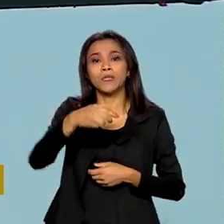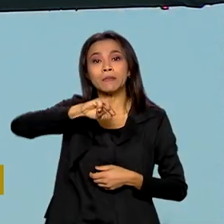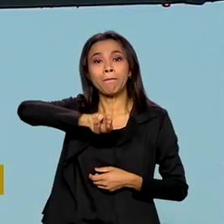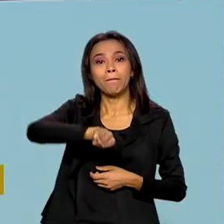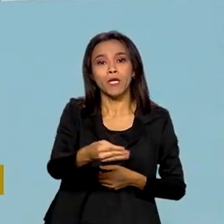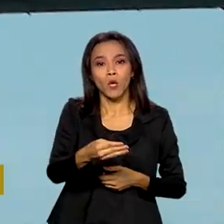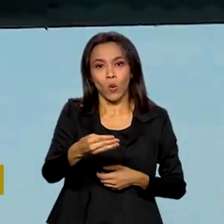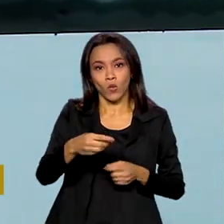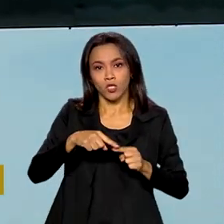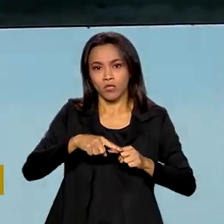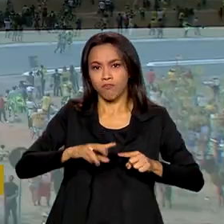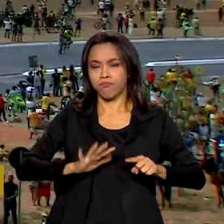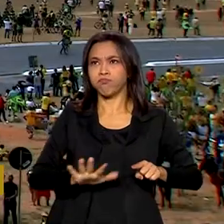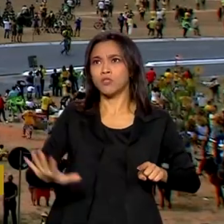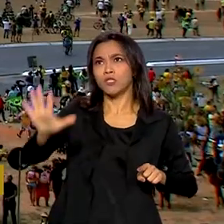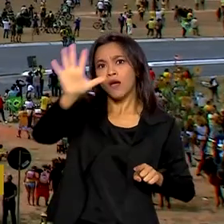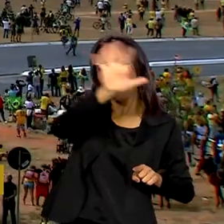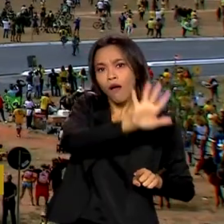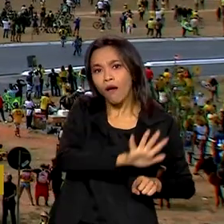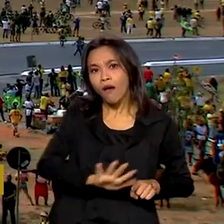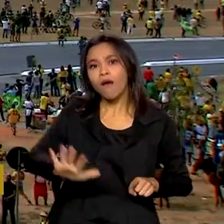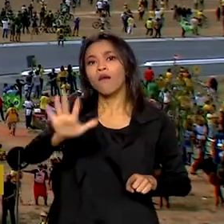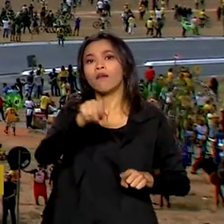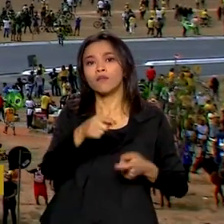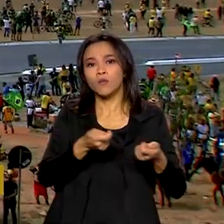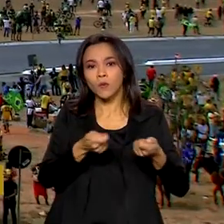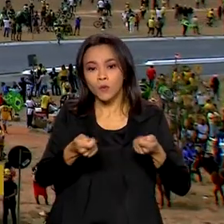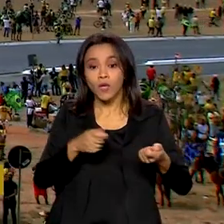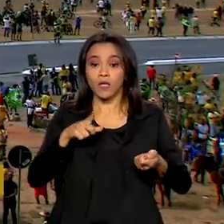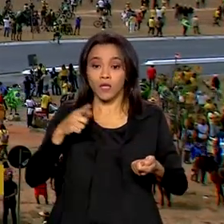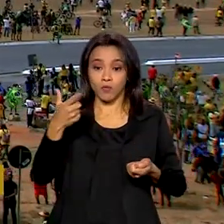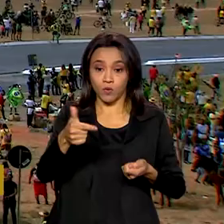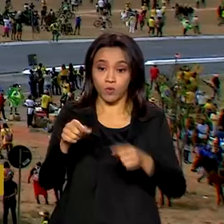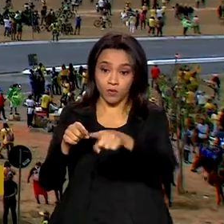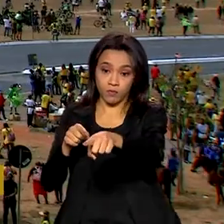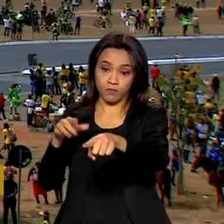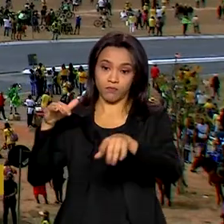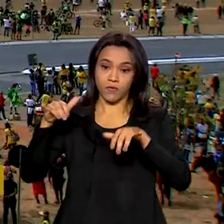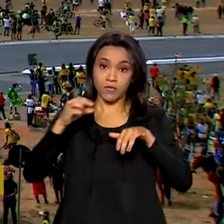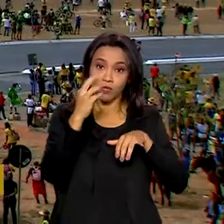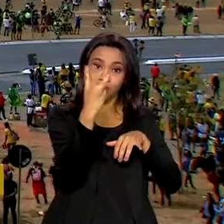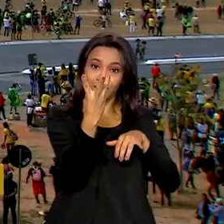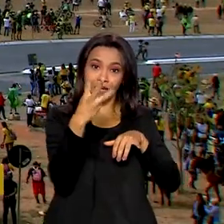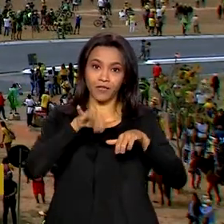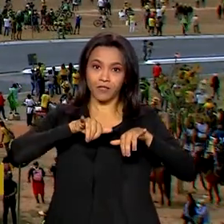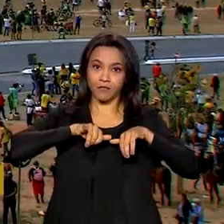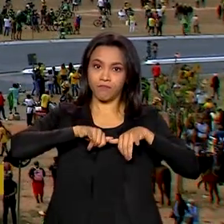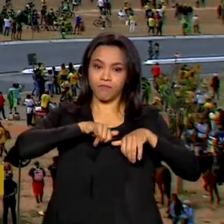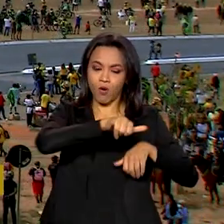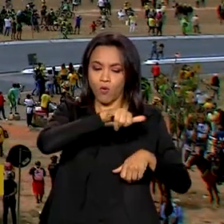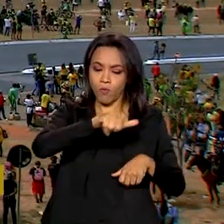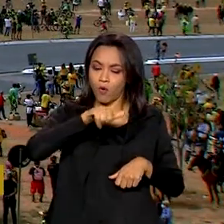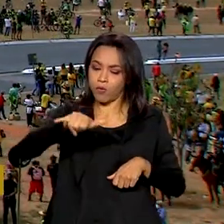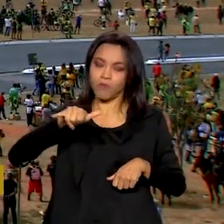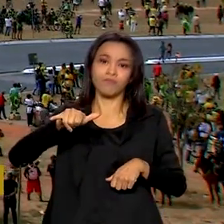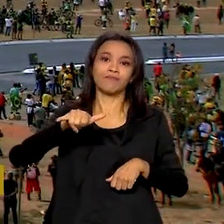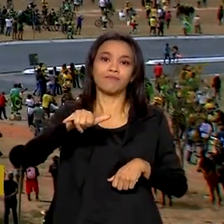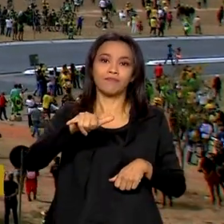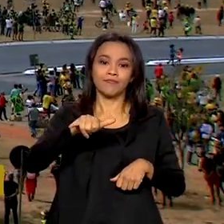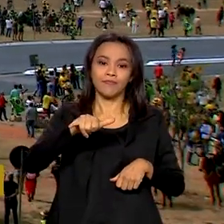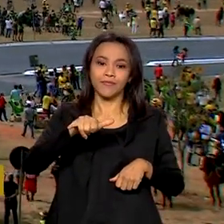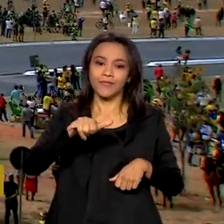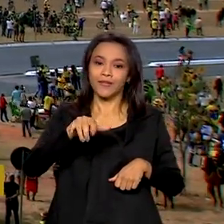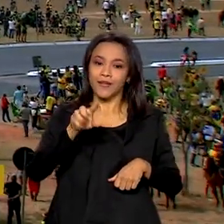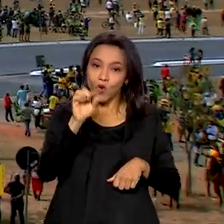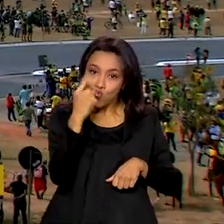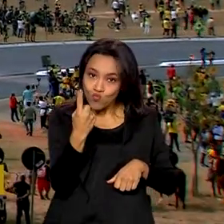quadrados. Temos então imagens aí dos nossos Hércules. São três Hércules, né? São três Hércules. Não, na verdade